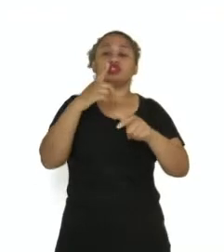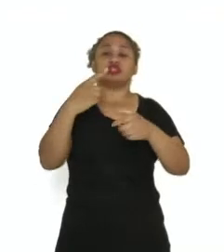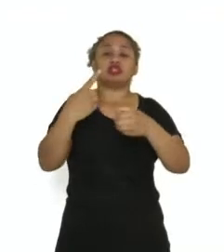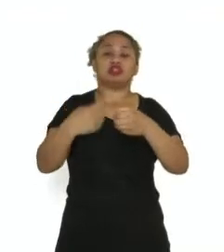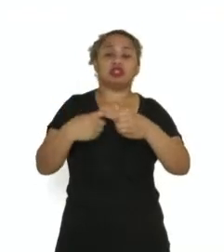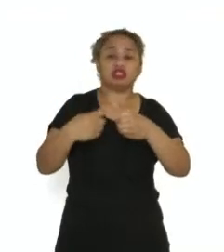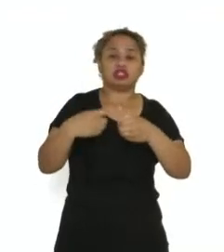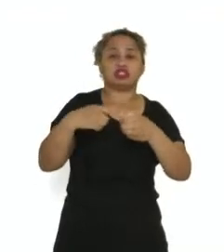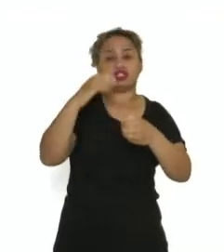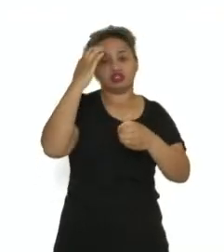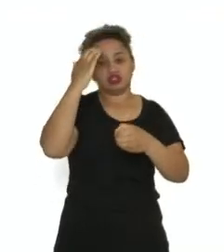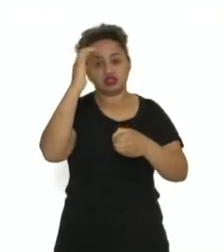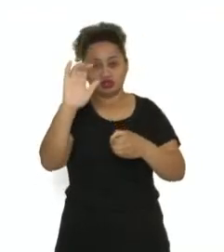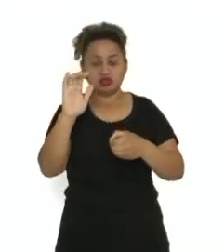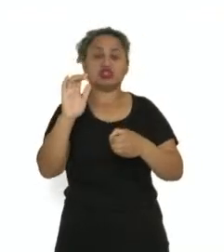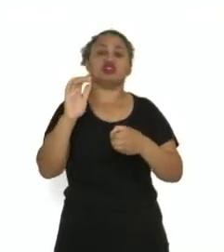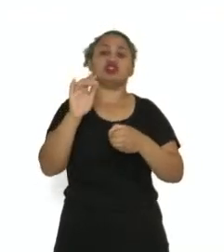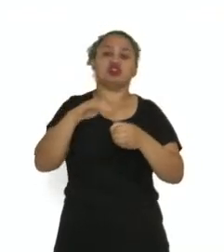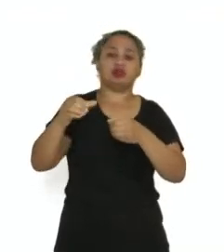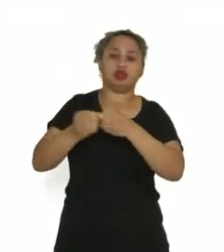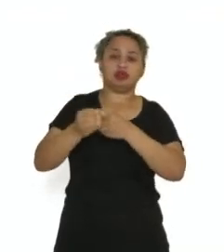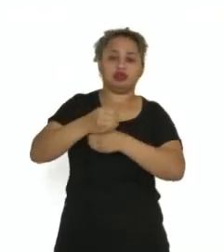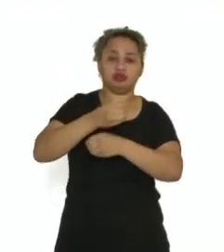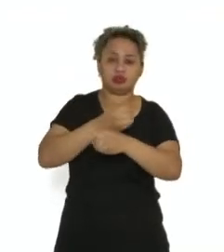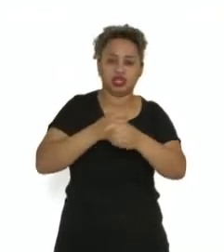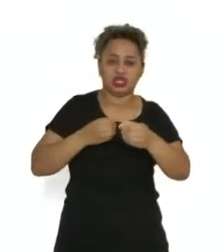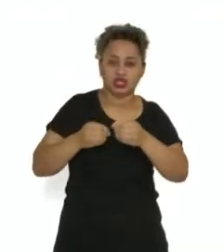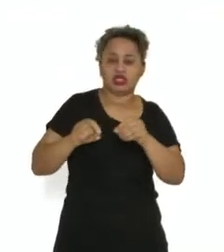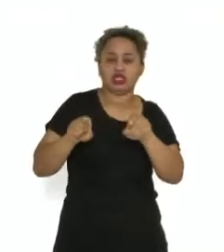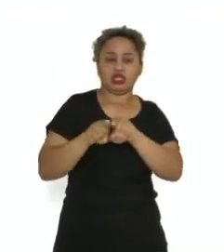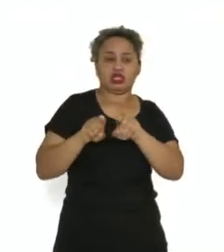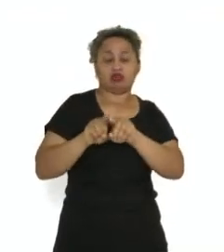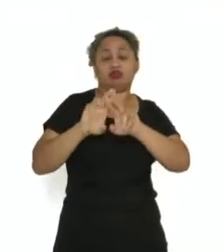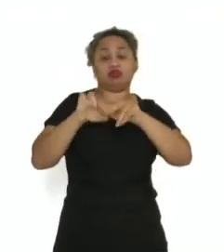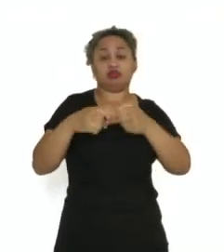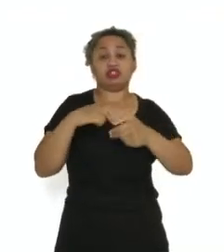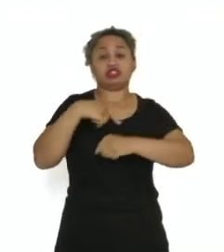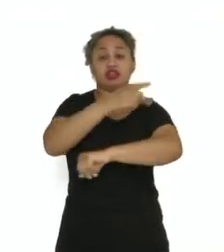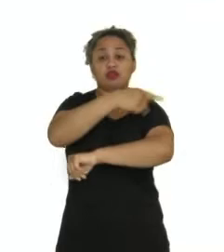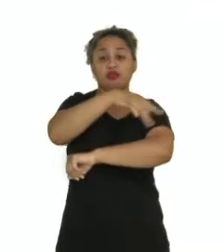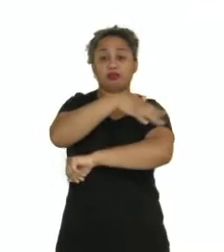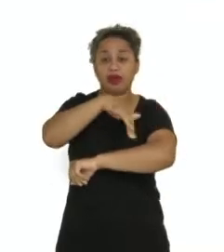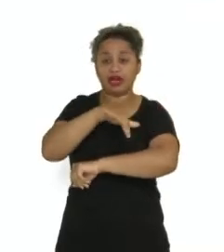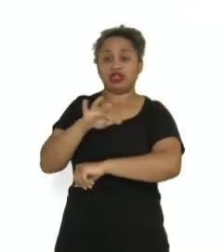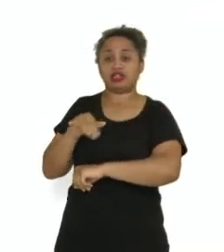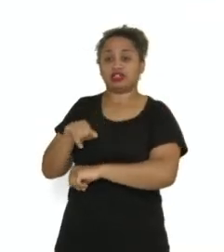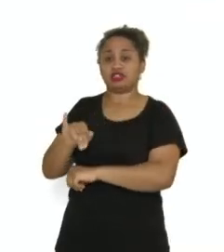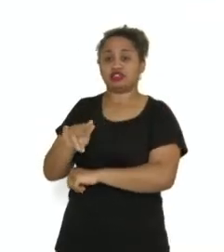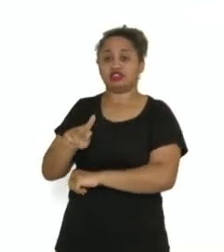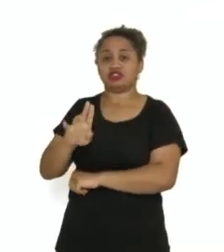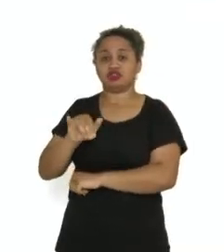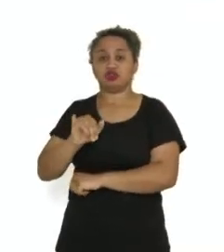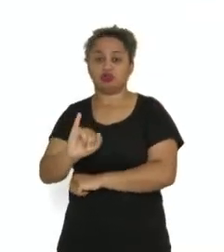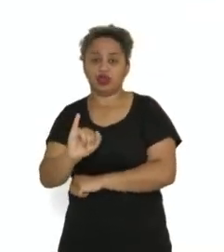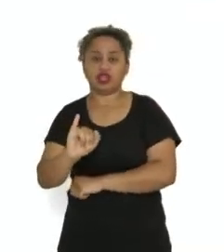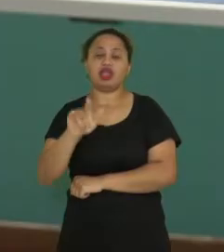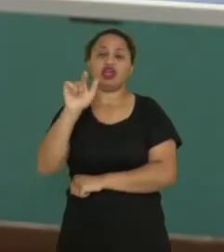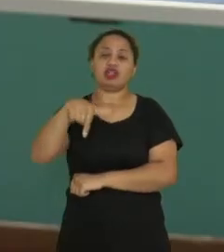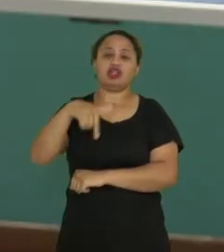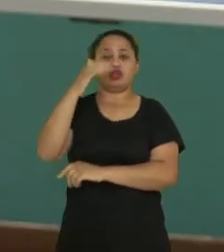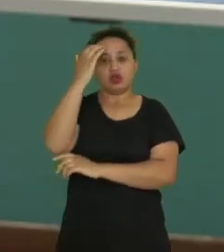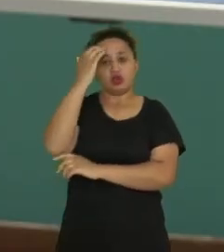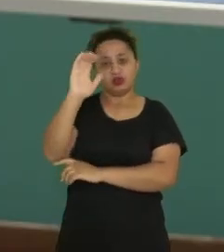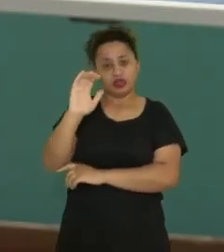daí a gente tem o Parque Tingui, na cidade de Curitiba, em homenagem aos povos indígenas que aqui estavam,